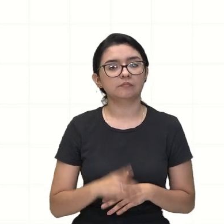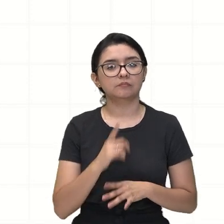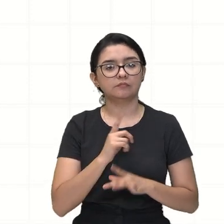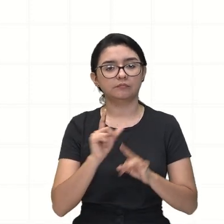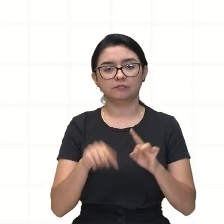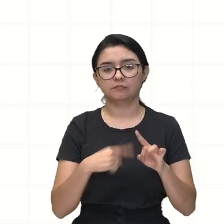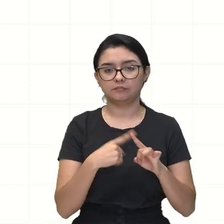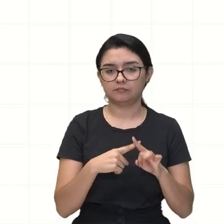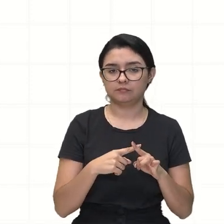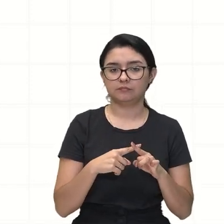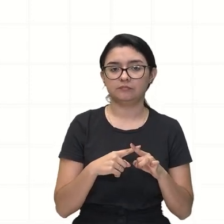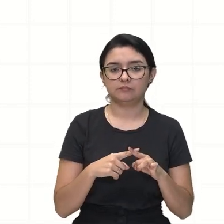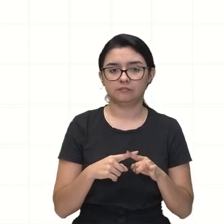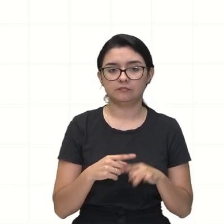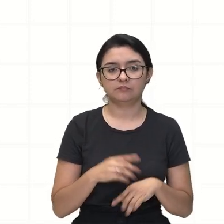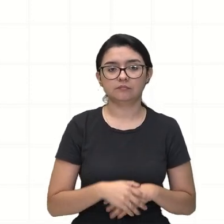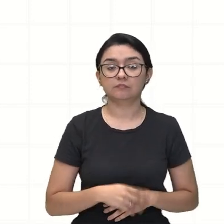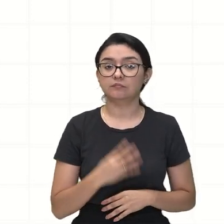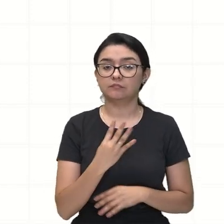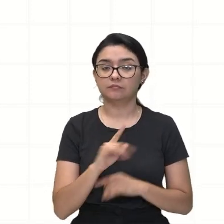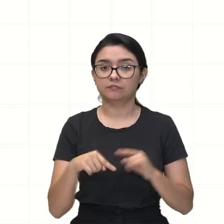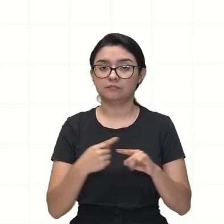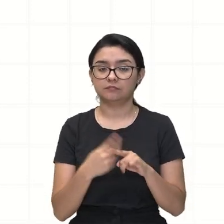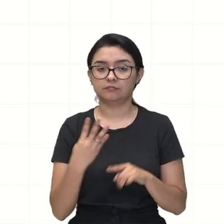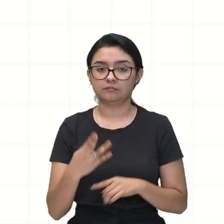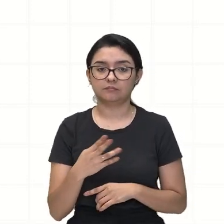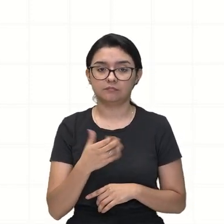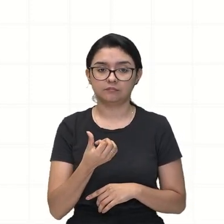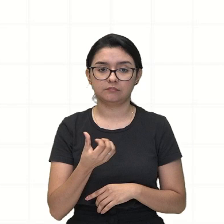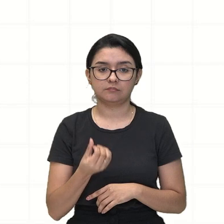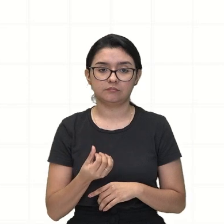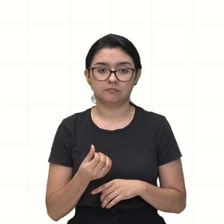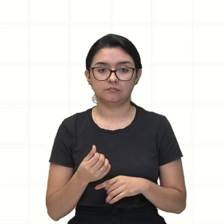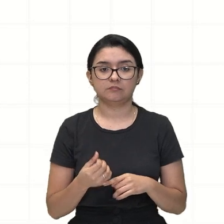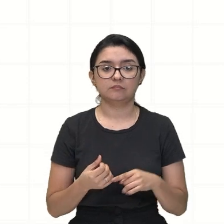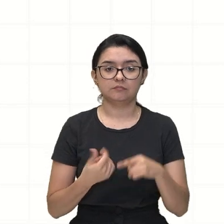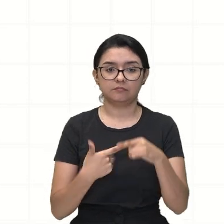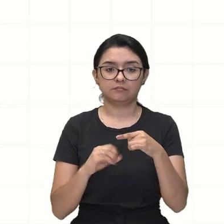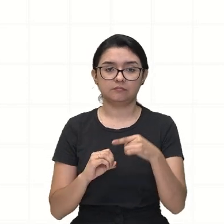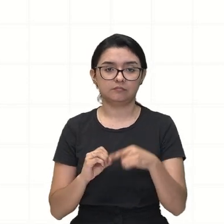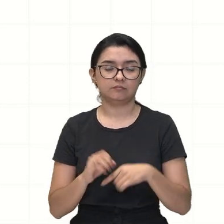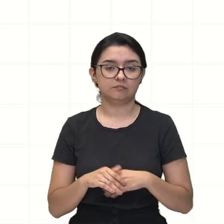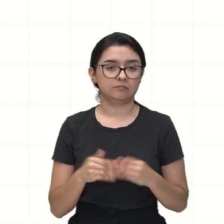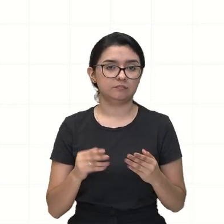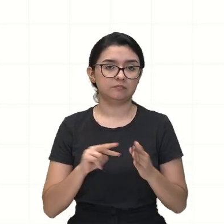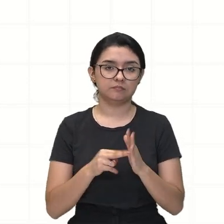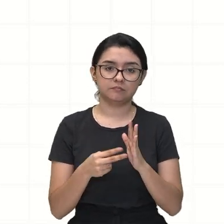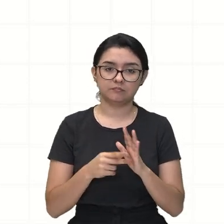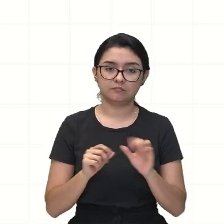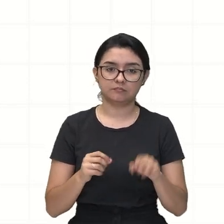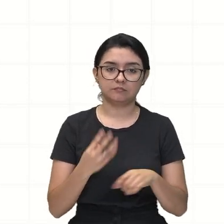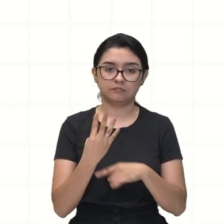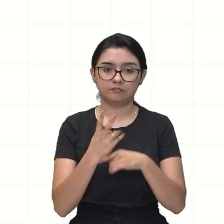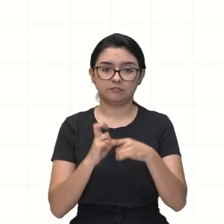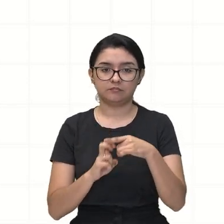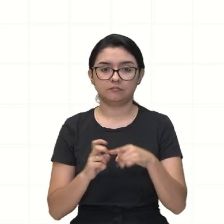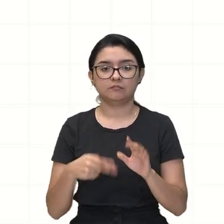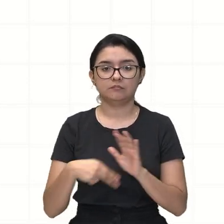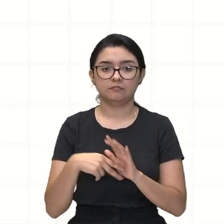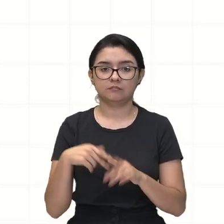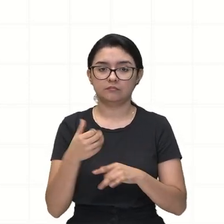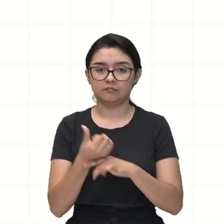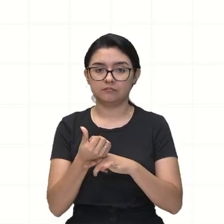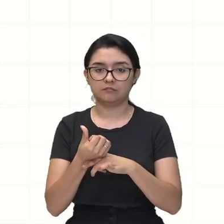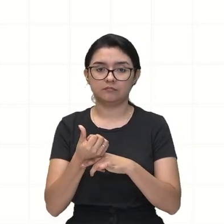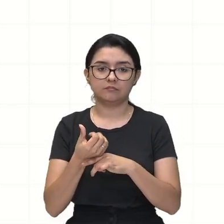por 4. 4 vezes 4, 16. E 5 vezes 4, 20. Ou seja, 4/5 é igual a